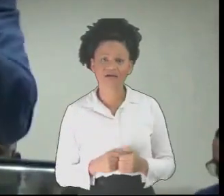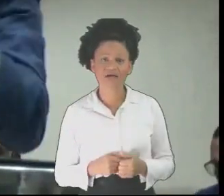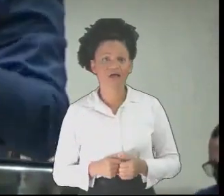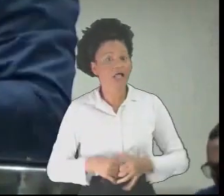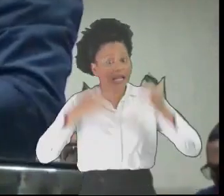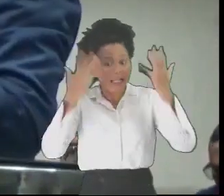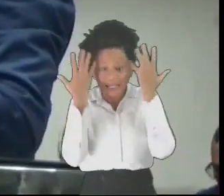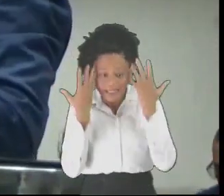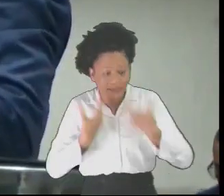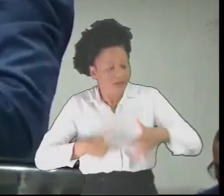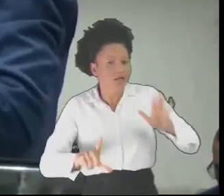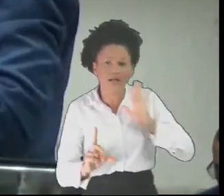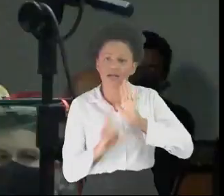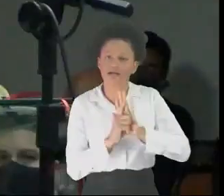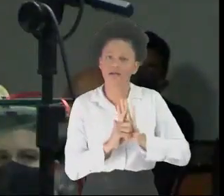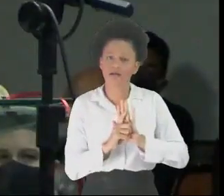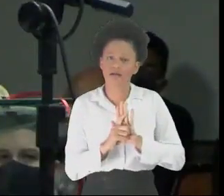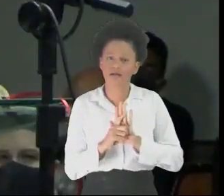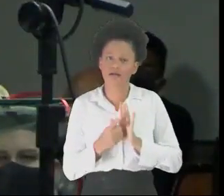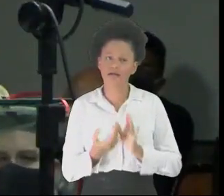Leis naturais.